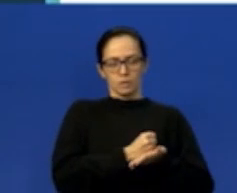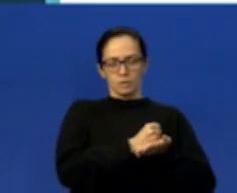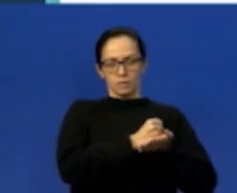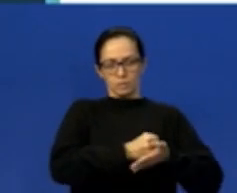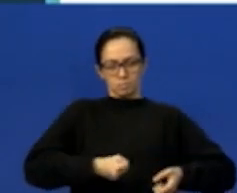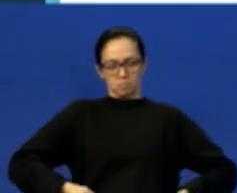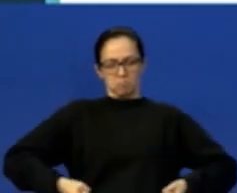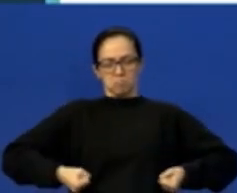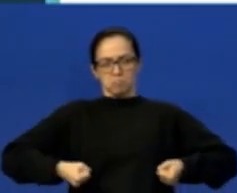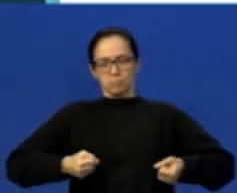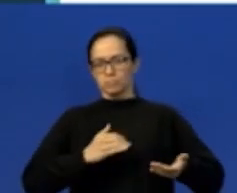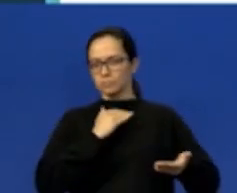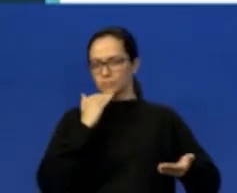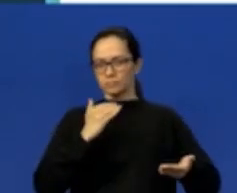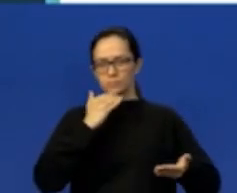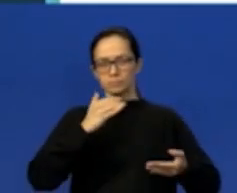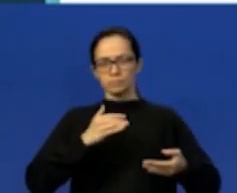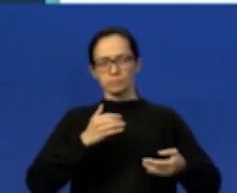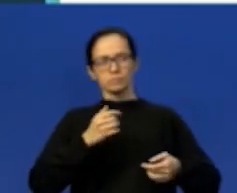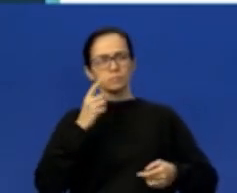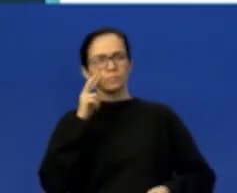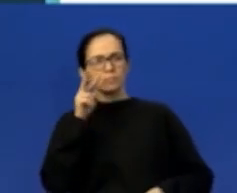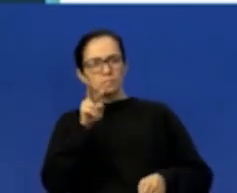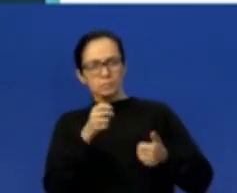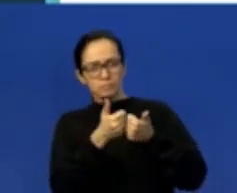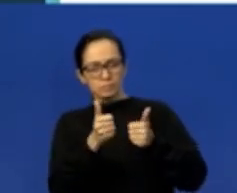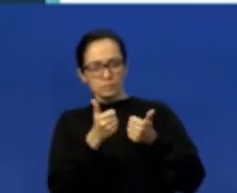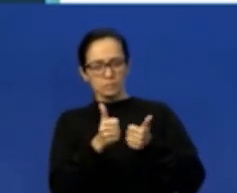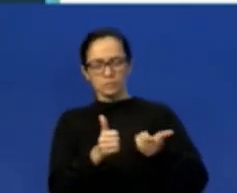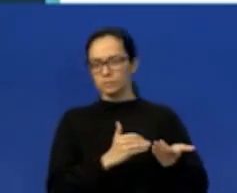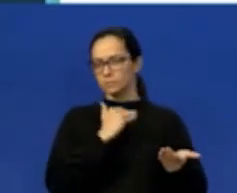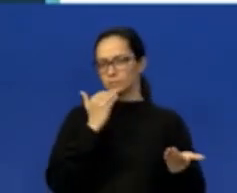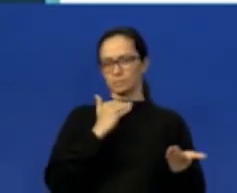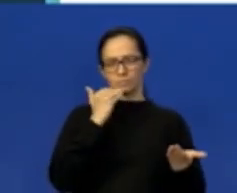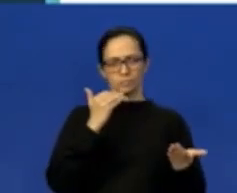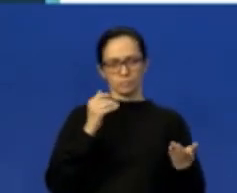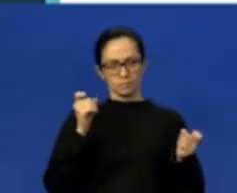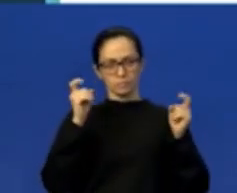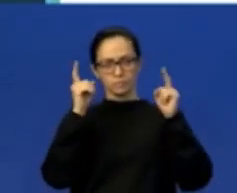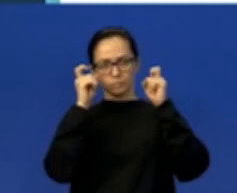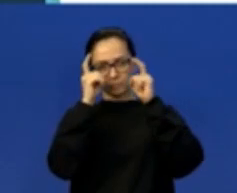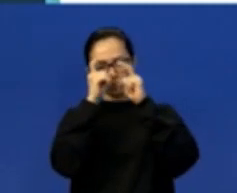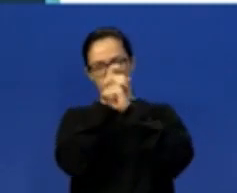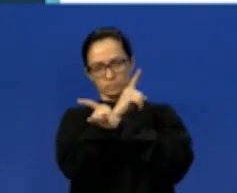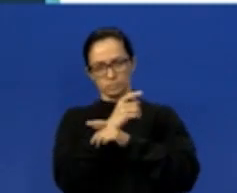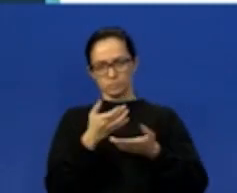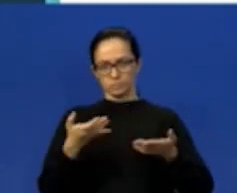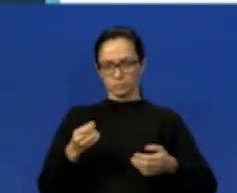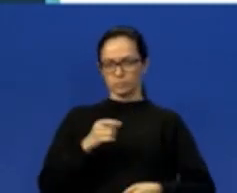uma sacola, tomar um ônibus, né? Ele vai perdendo autonomia, ele não consegue mais